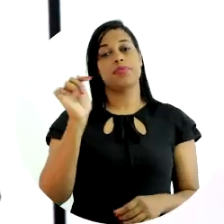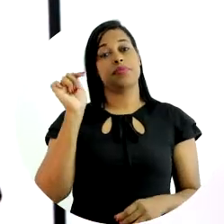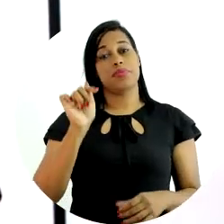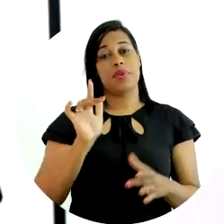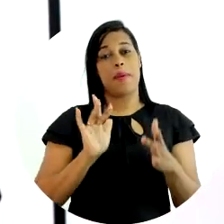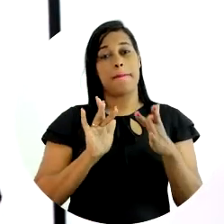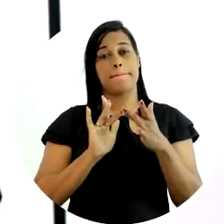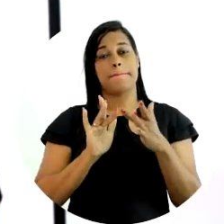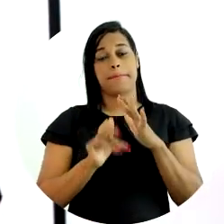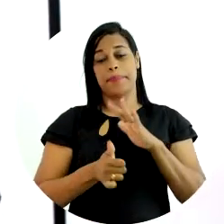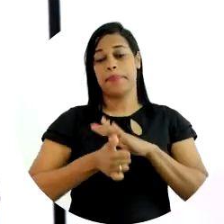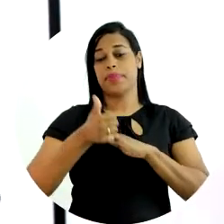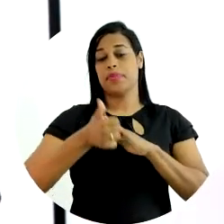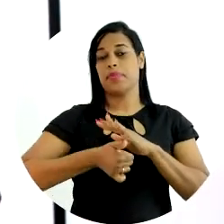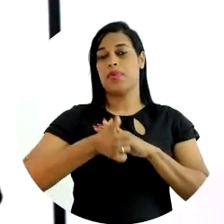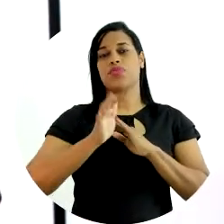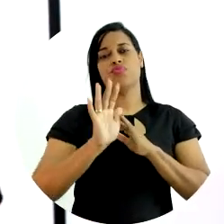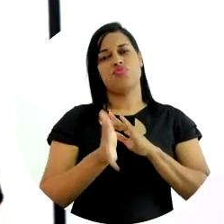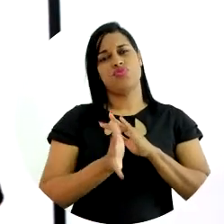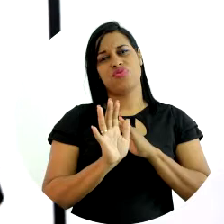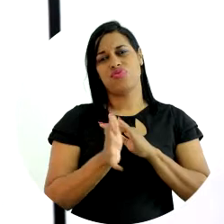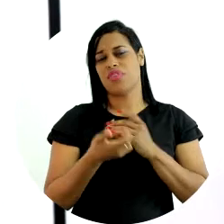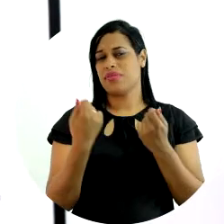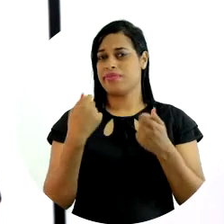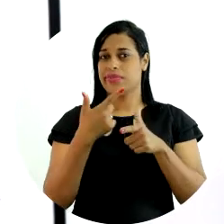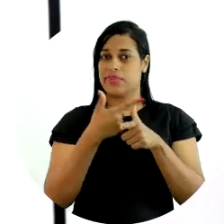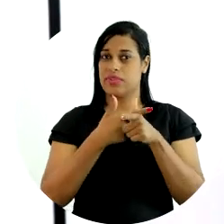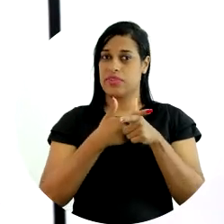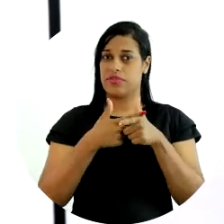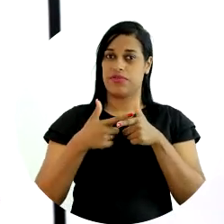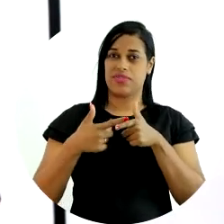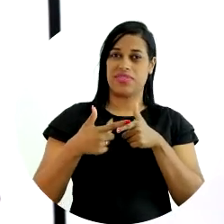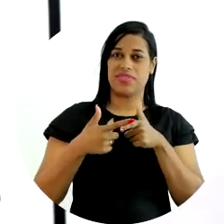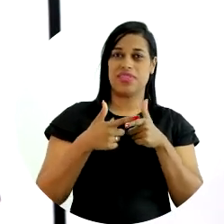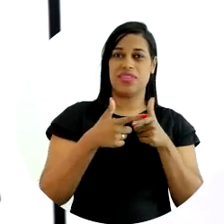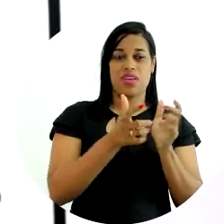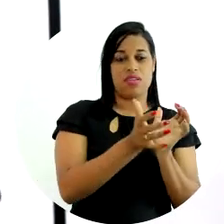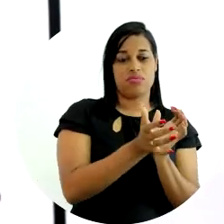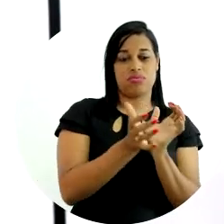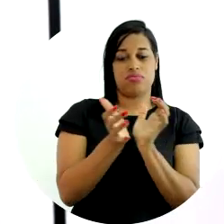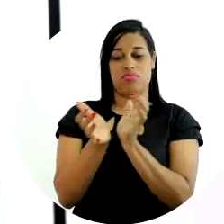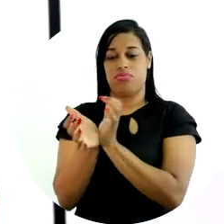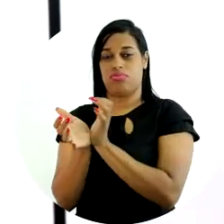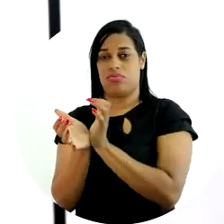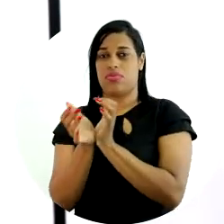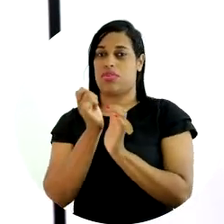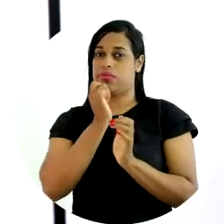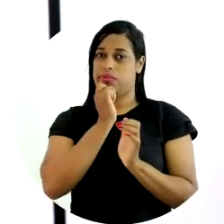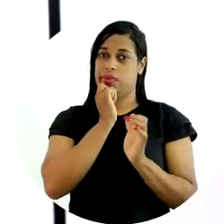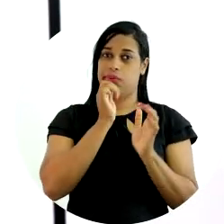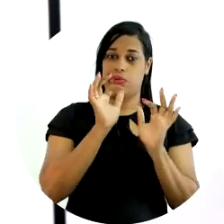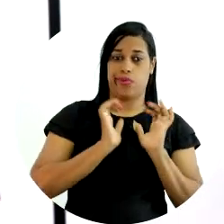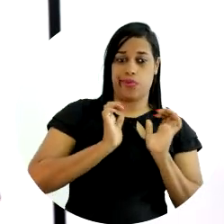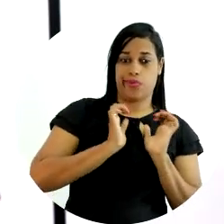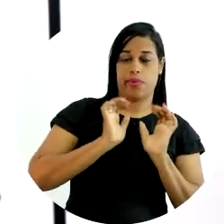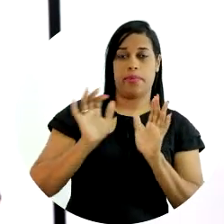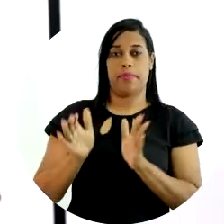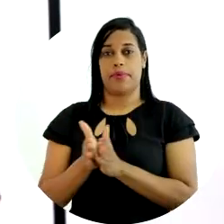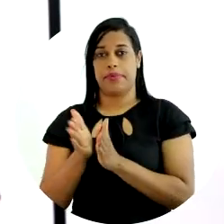brasílica. E esse primeiro modelo já era um modelo sectário, um modelo que dividia as classes existentes no